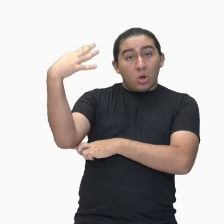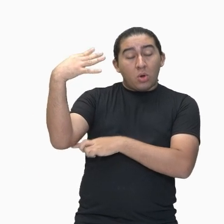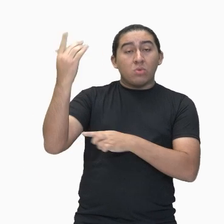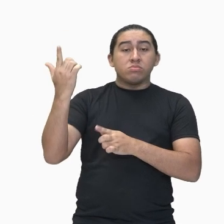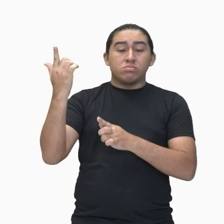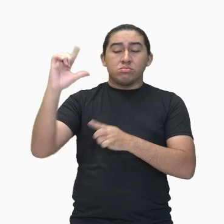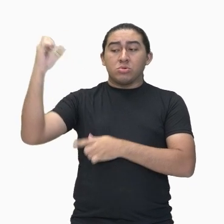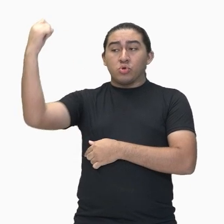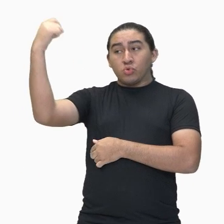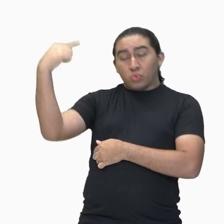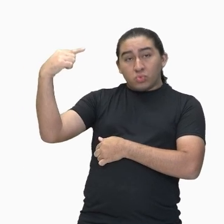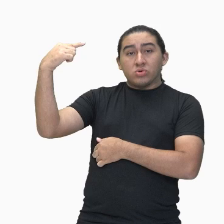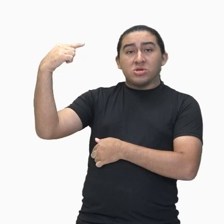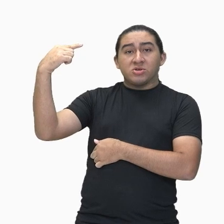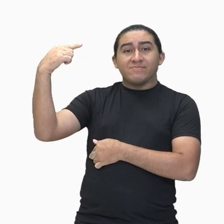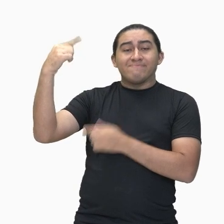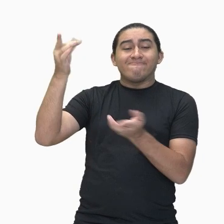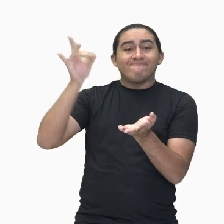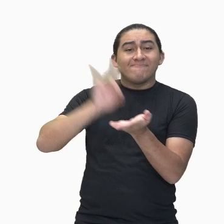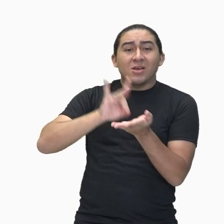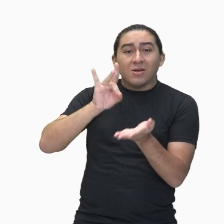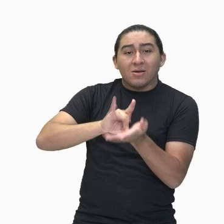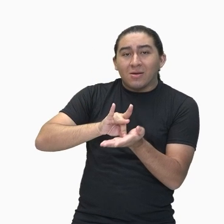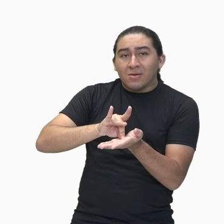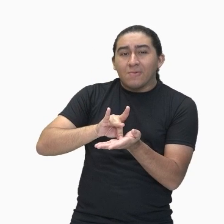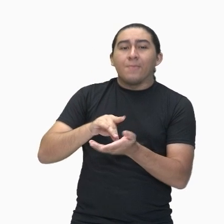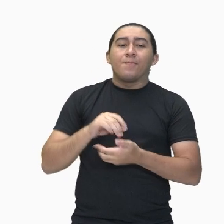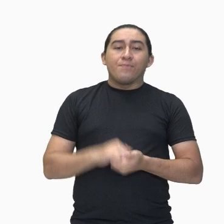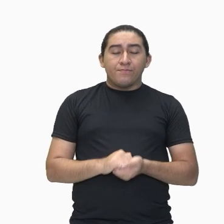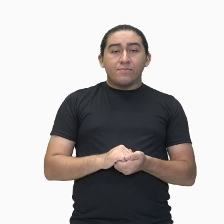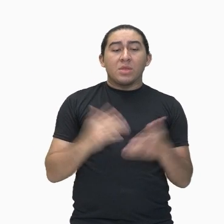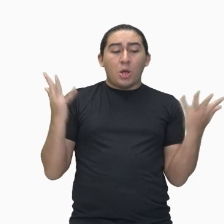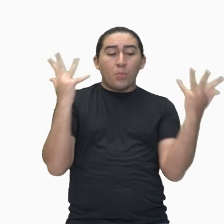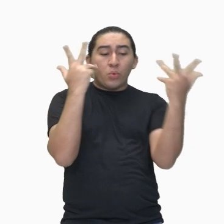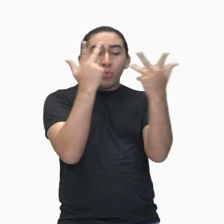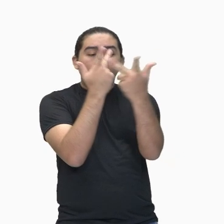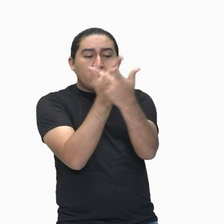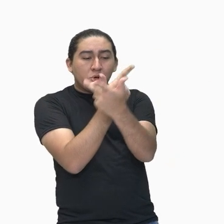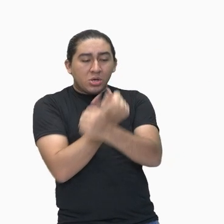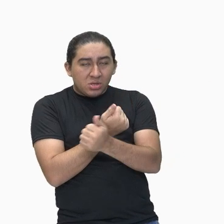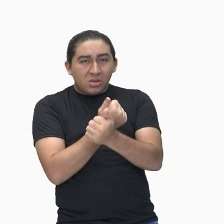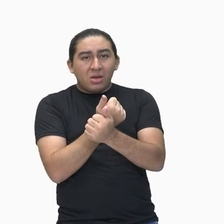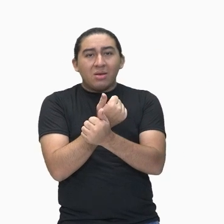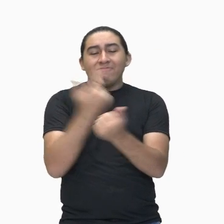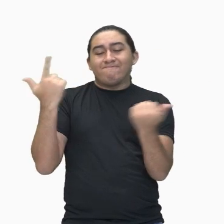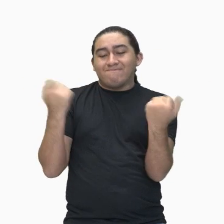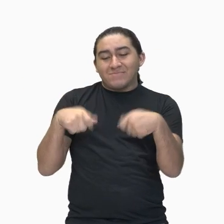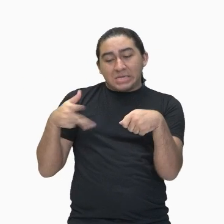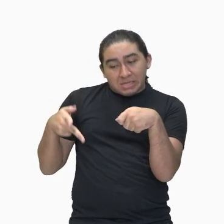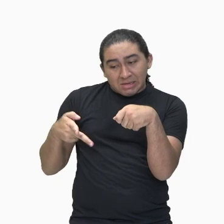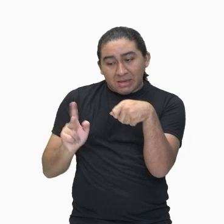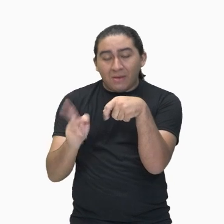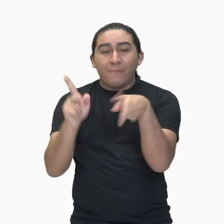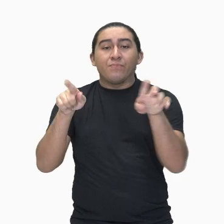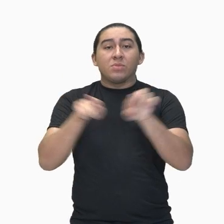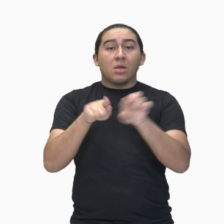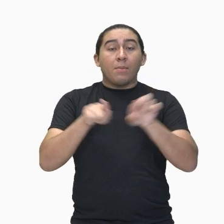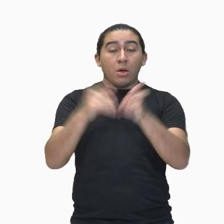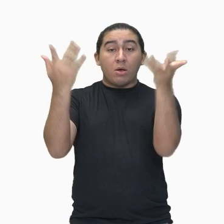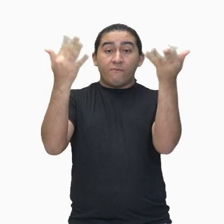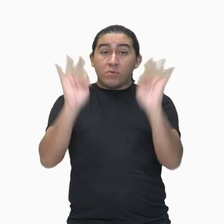luz falte a firmeza. Na formosura não se dê constância. E na